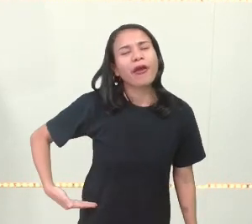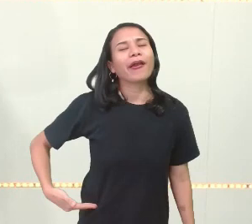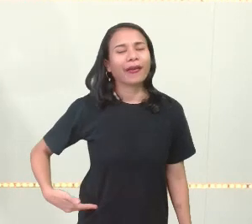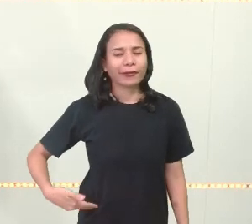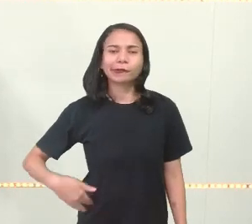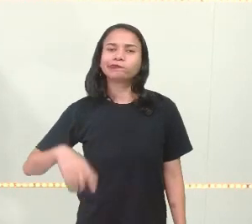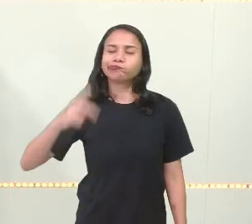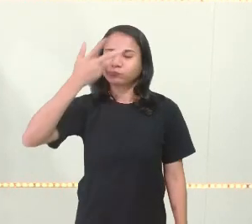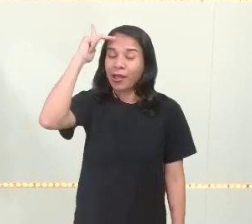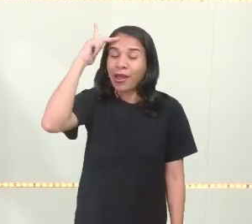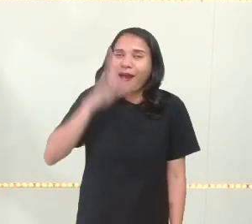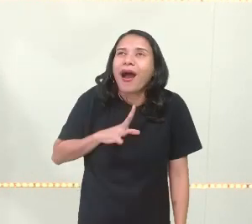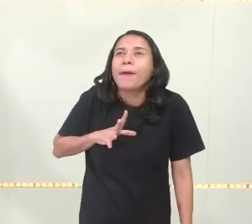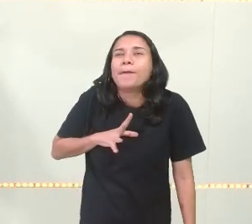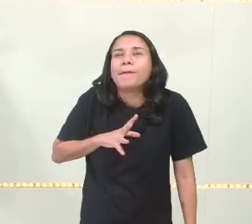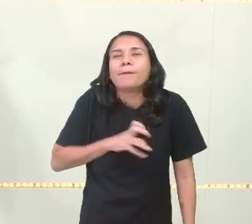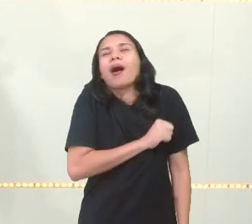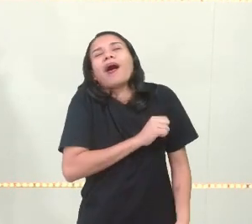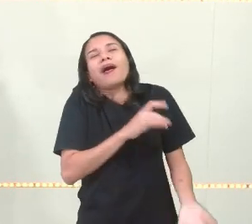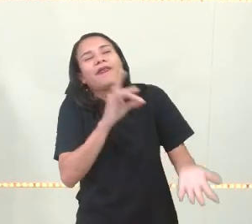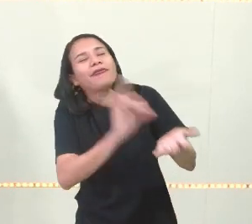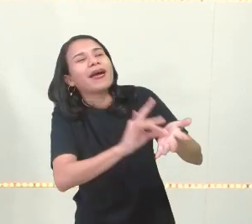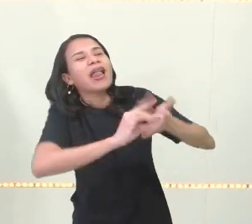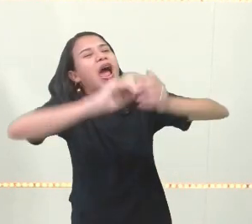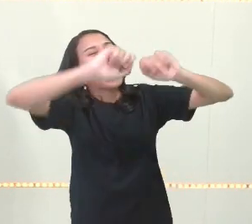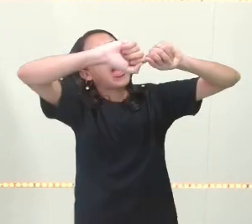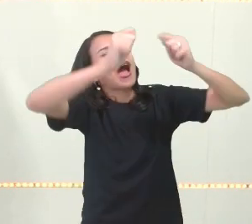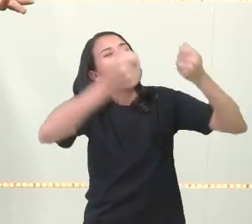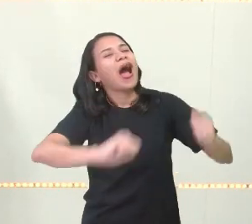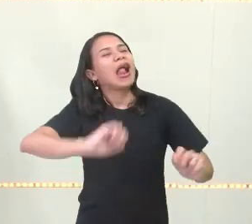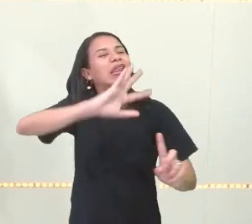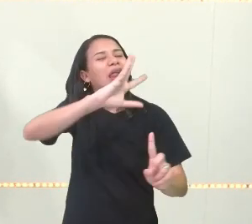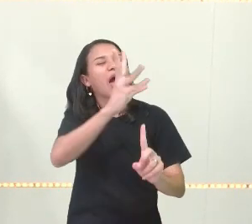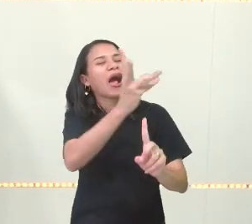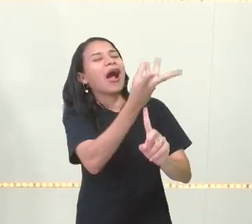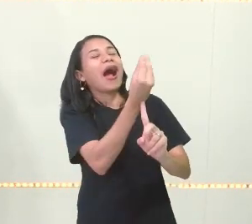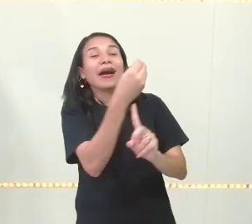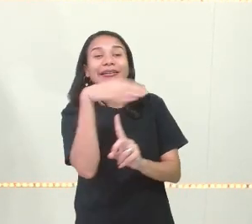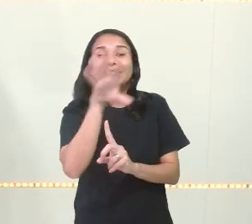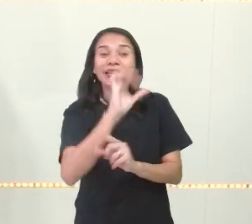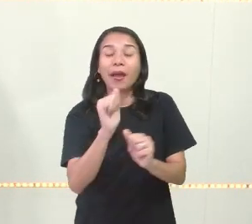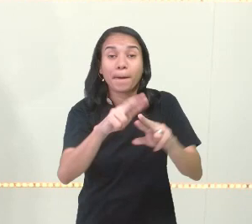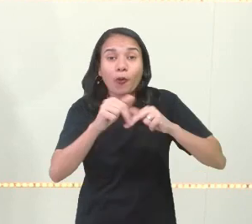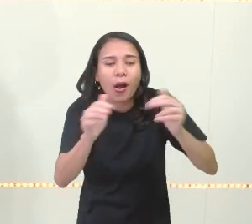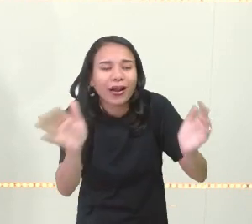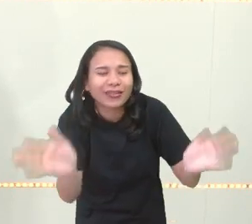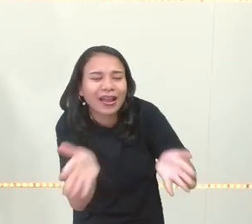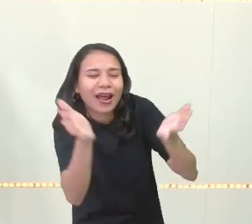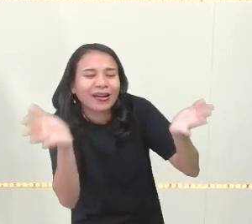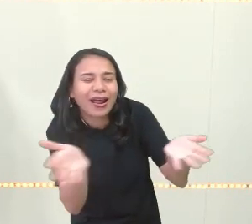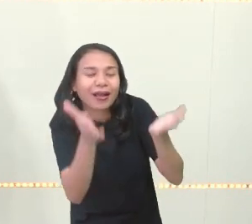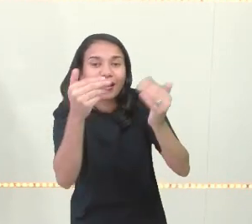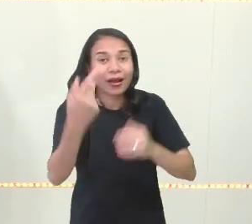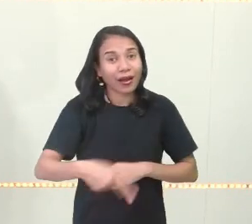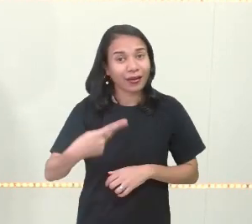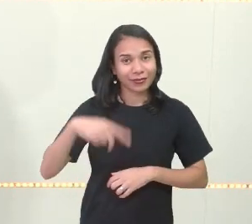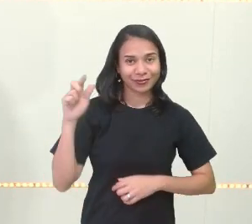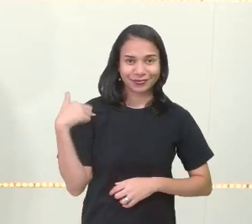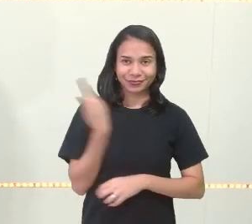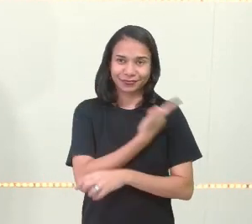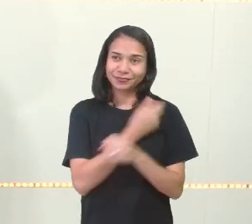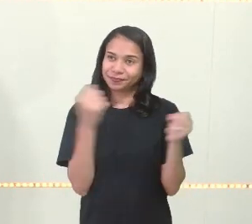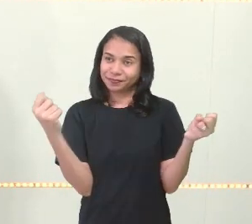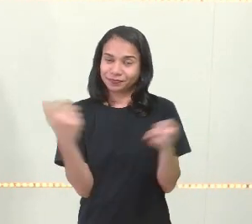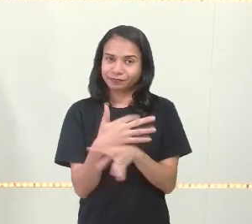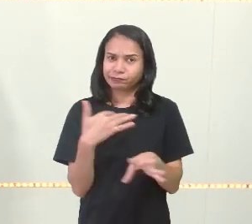assim, que era alguém que amava muito as artes e as ciências e incentivou esse tipo de trabalho aqui na nossa